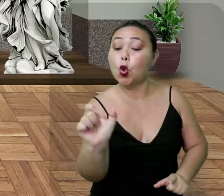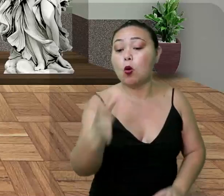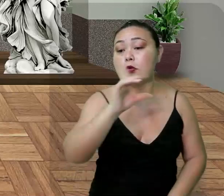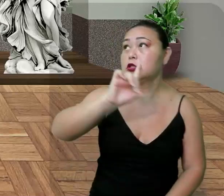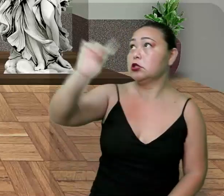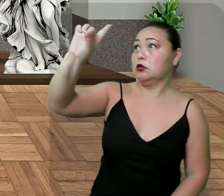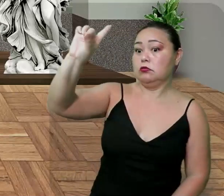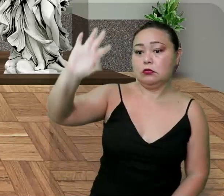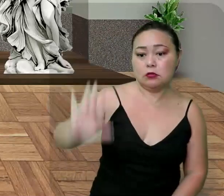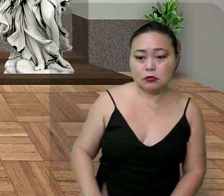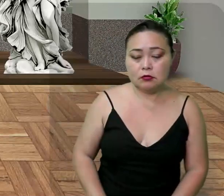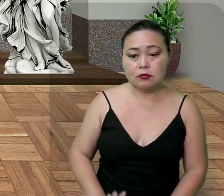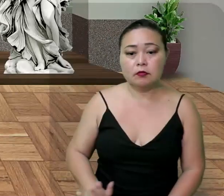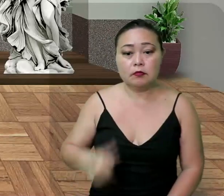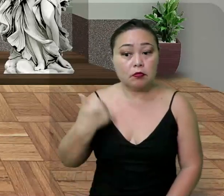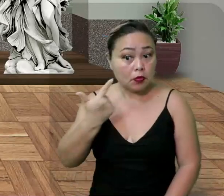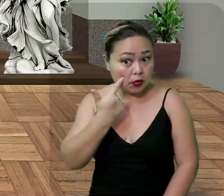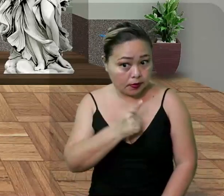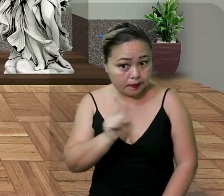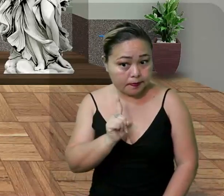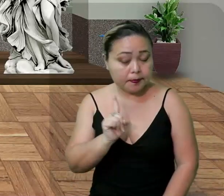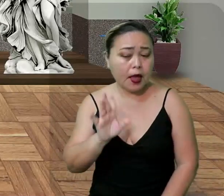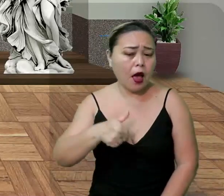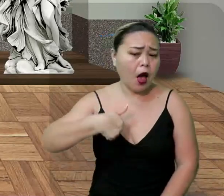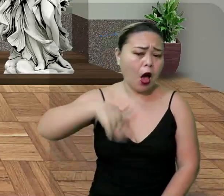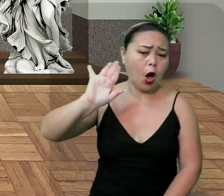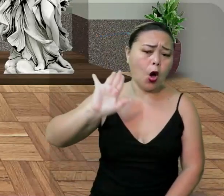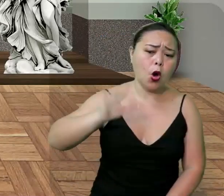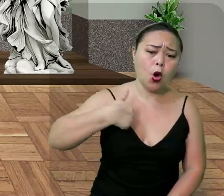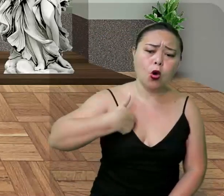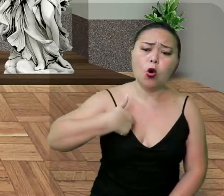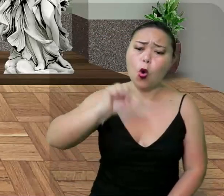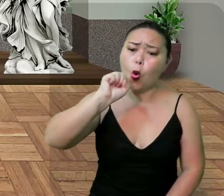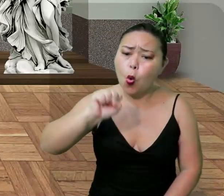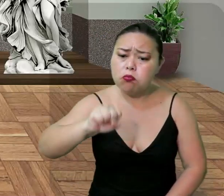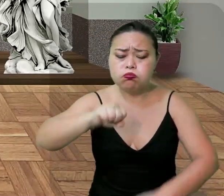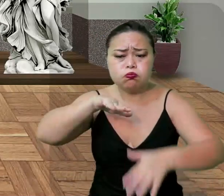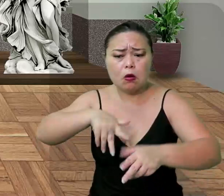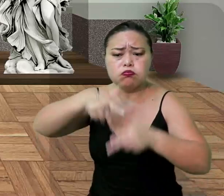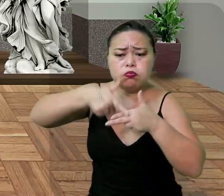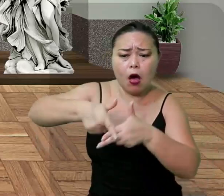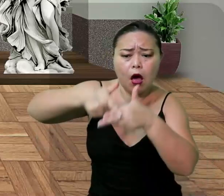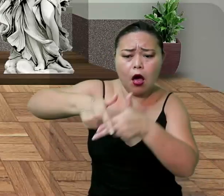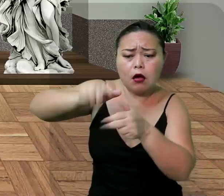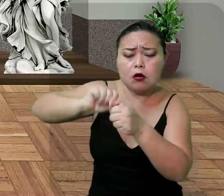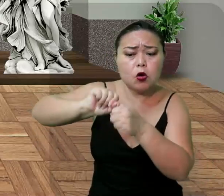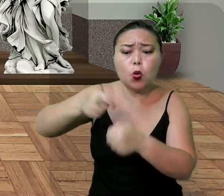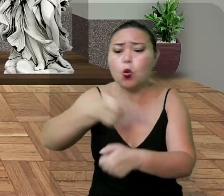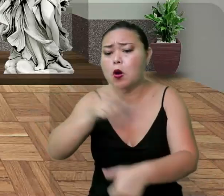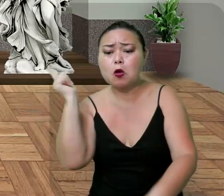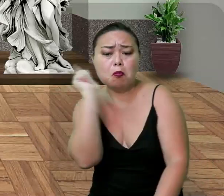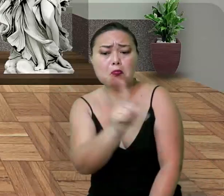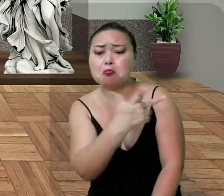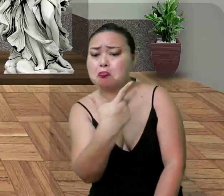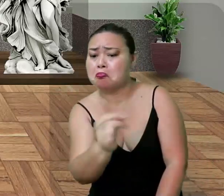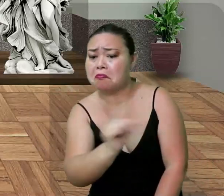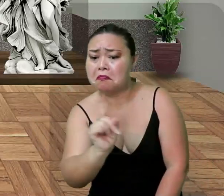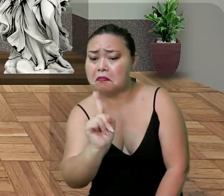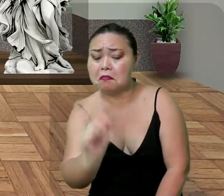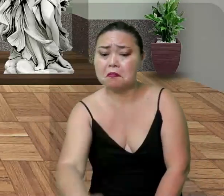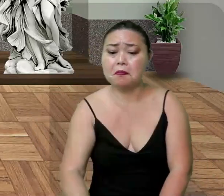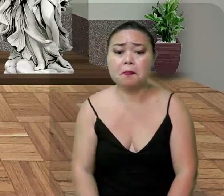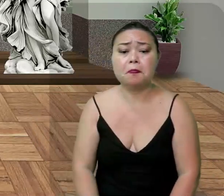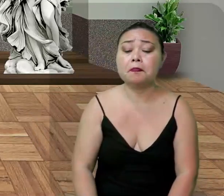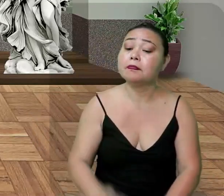Deus. Como viram, foram mais de 8 cruzadas e nenhuma teve sucesso. Tá